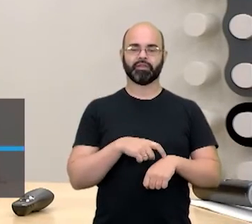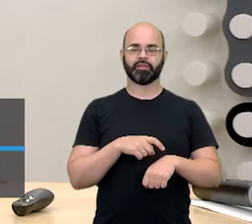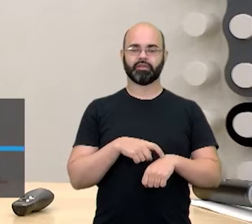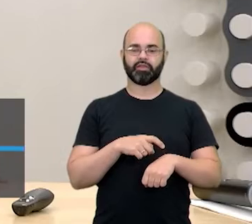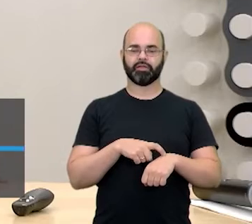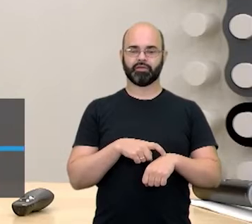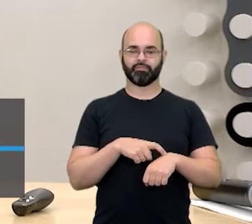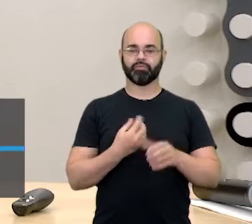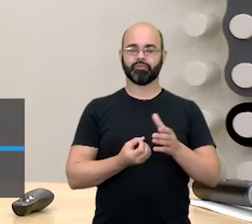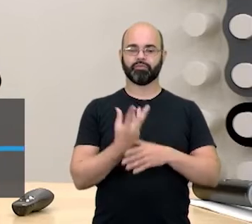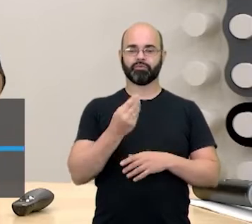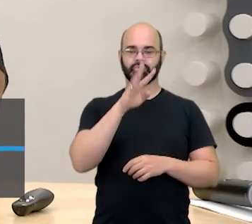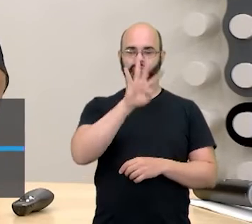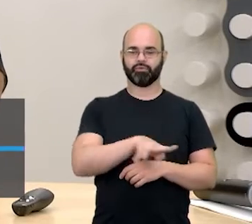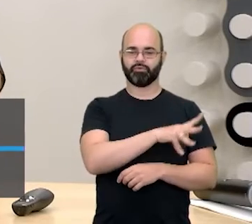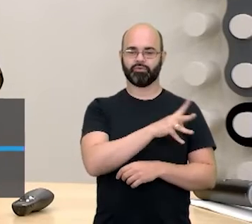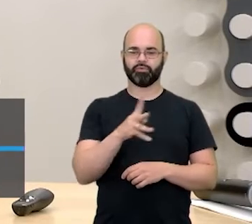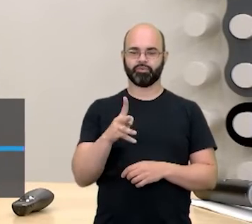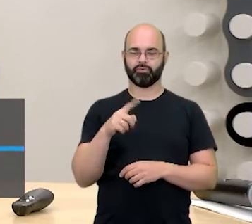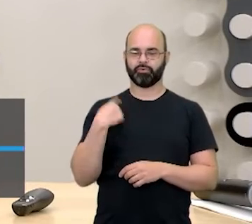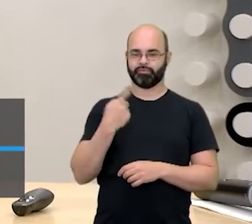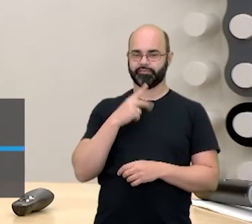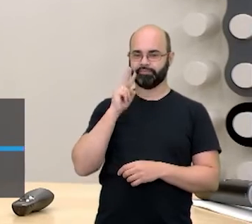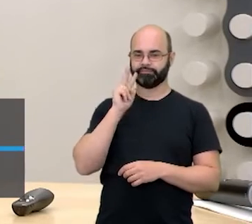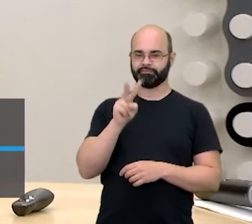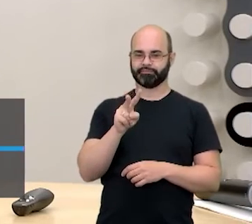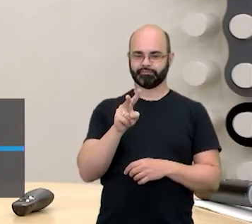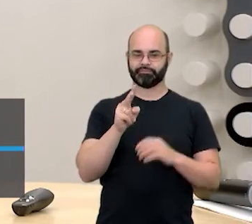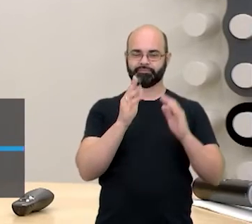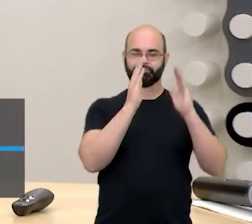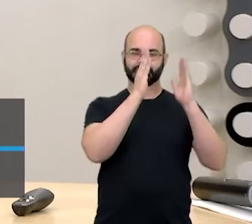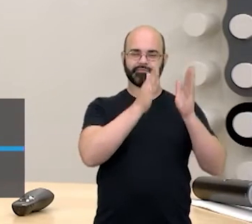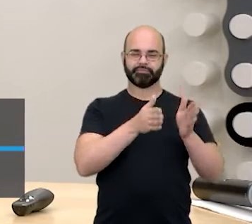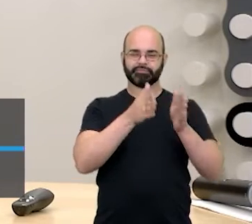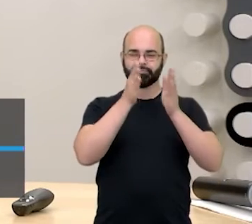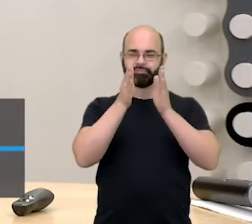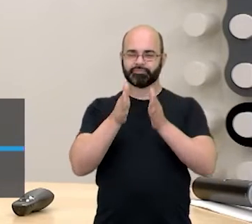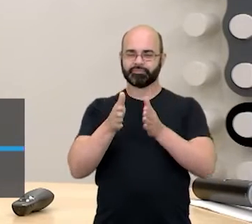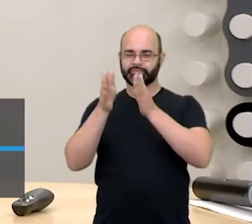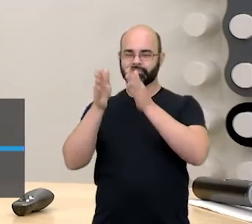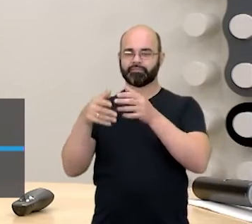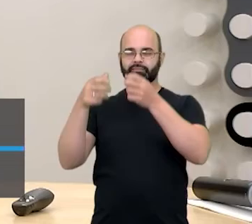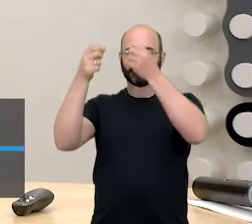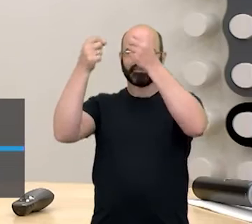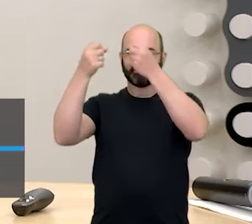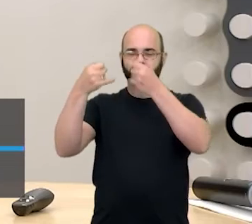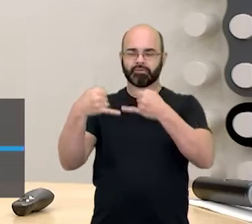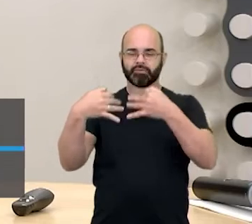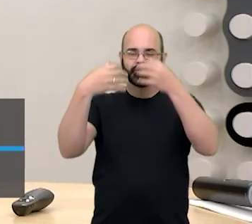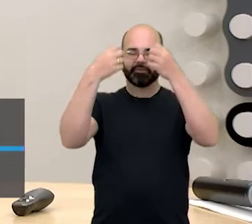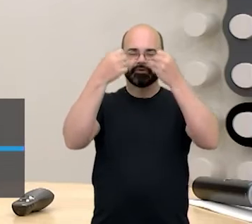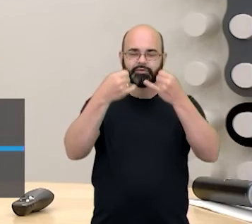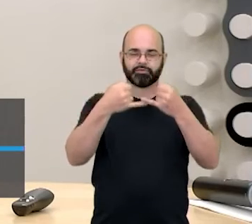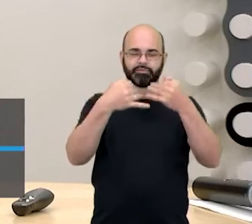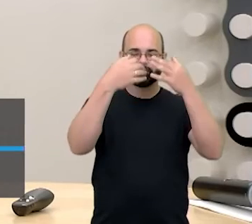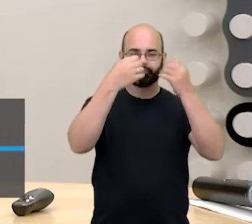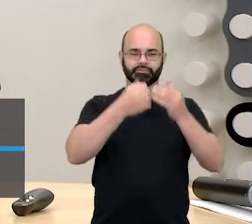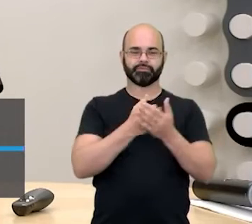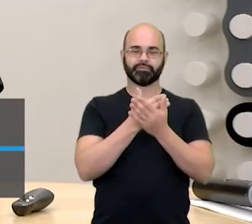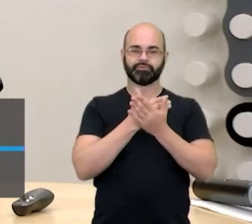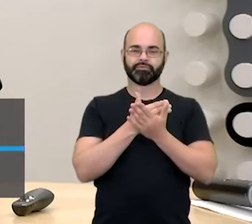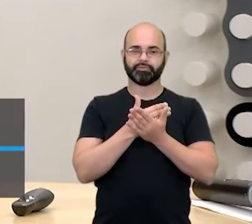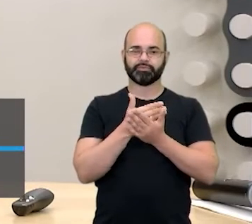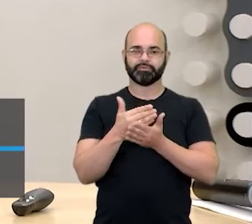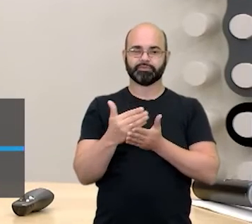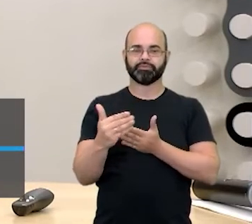né? E acabamos lá destrinchando aí toda aquela tabela, né? Explicando parte a parte, né? Desde aí dos